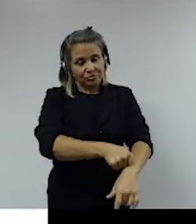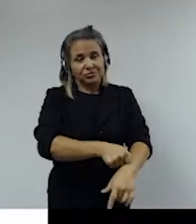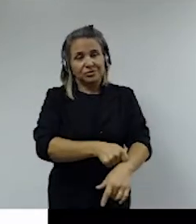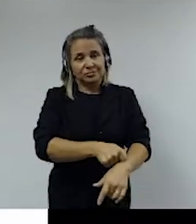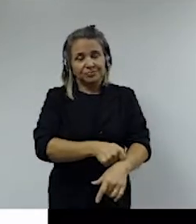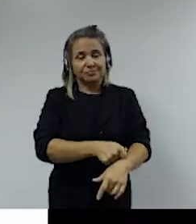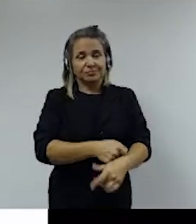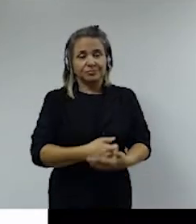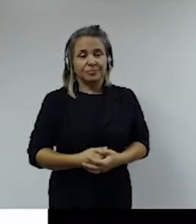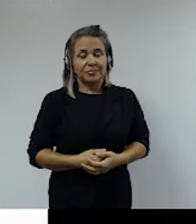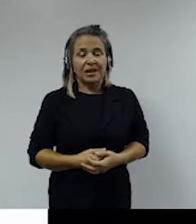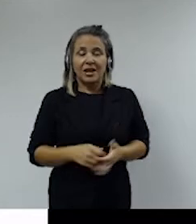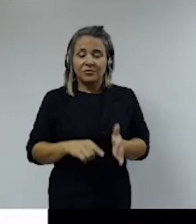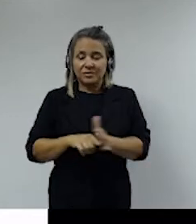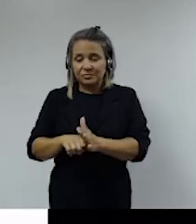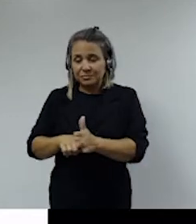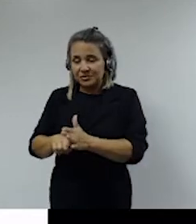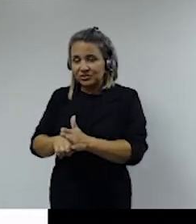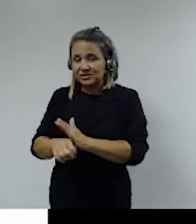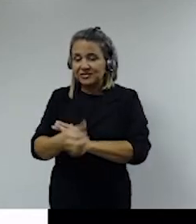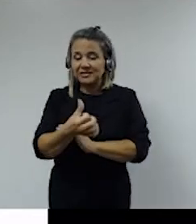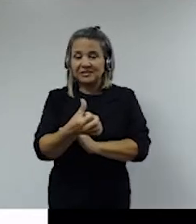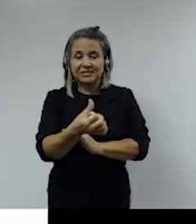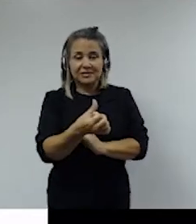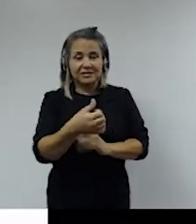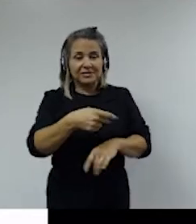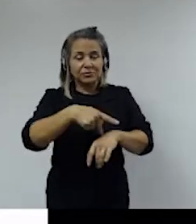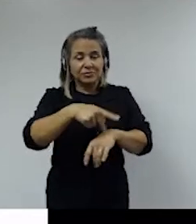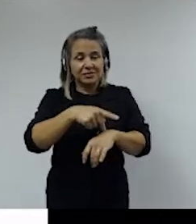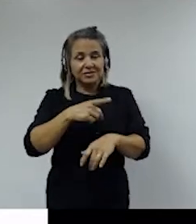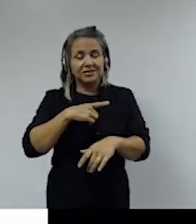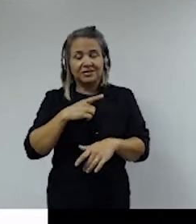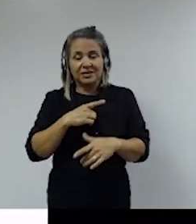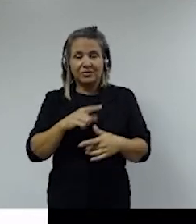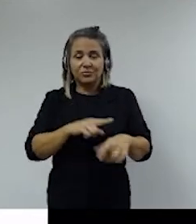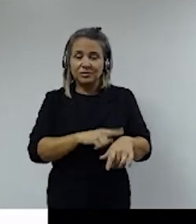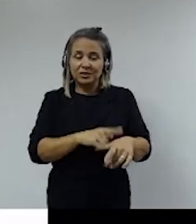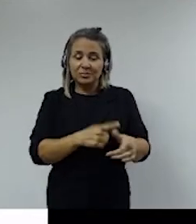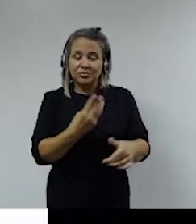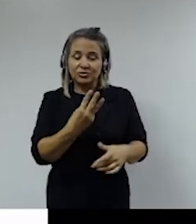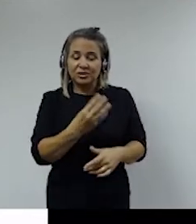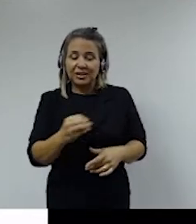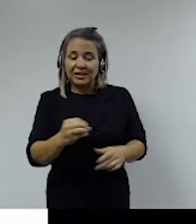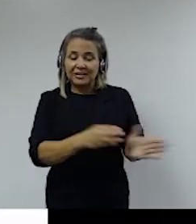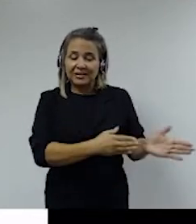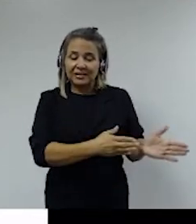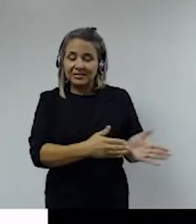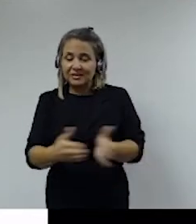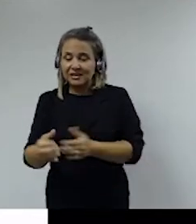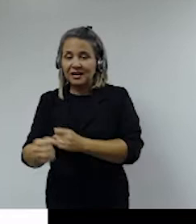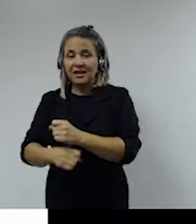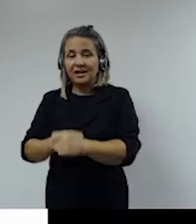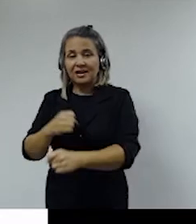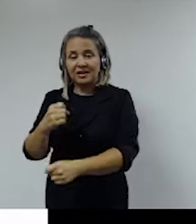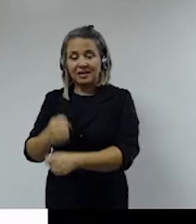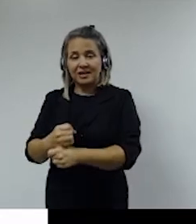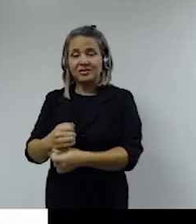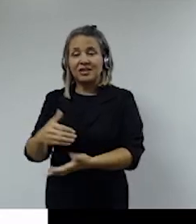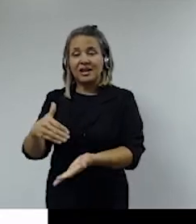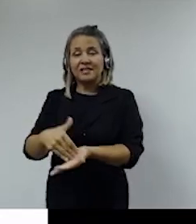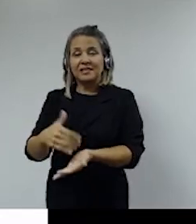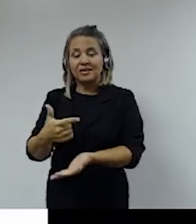ao longo de 16 países, que tomou como amostra um período de 30 anos, entre 1984 e